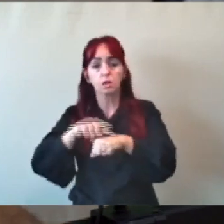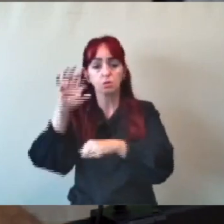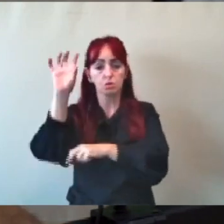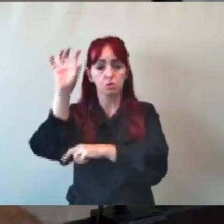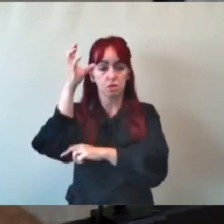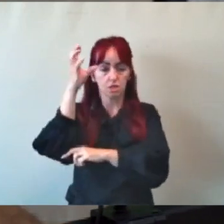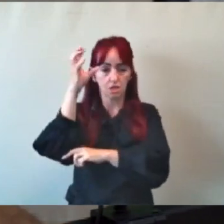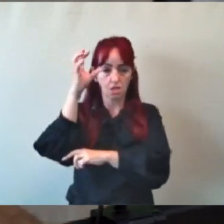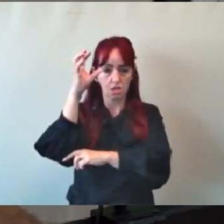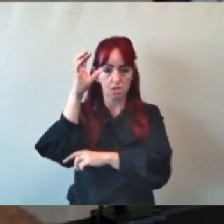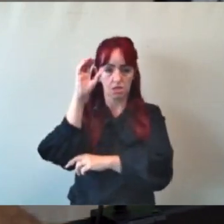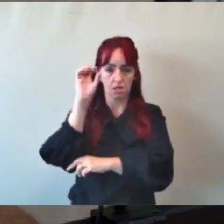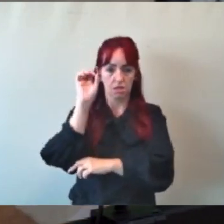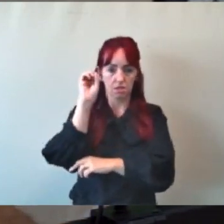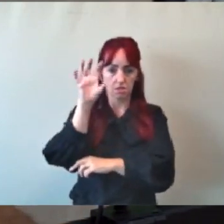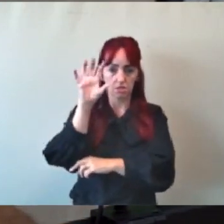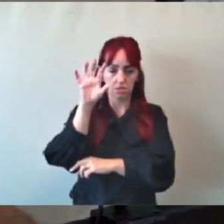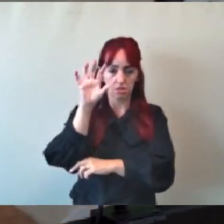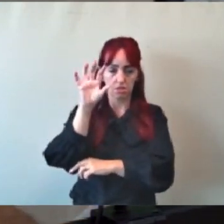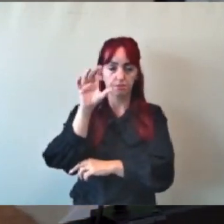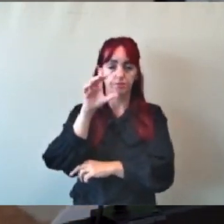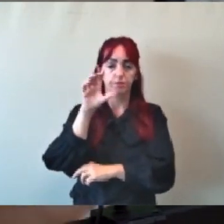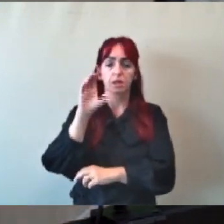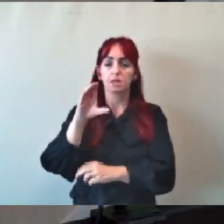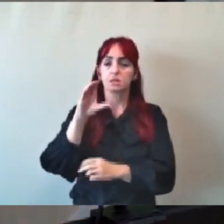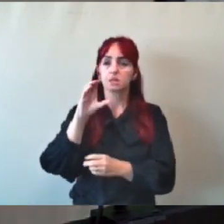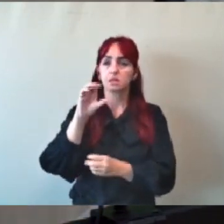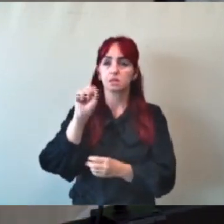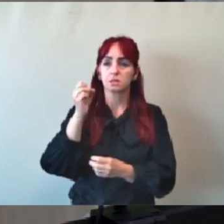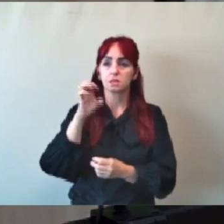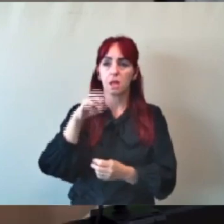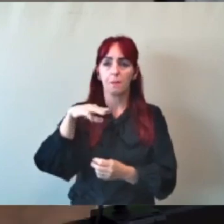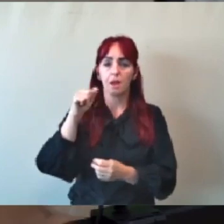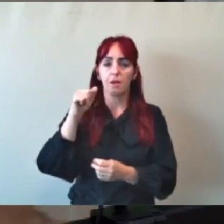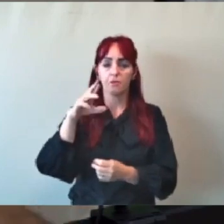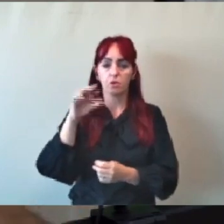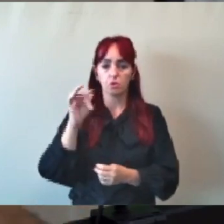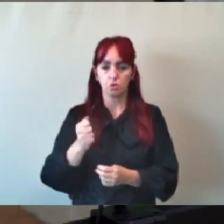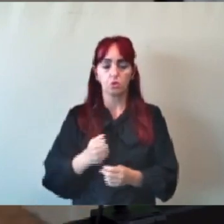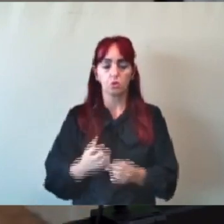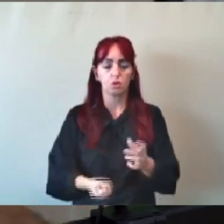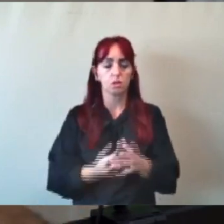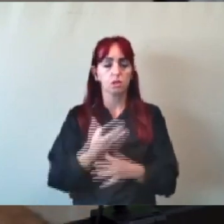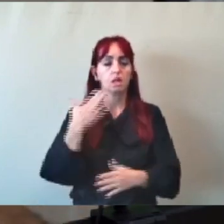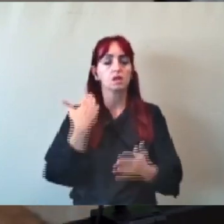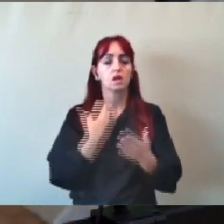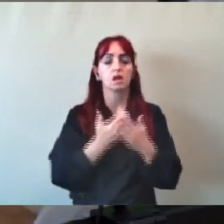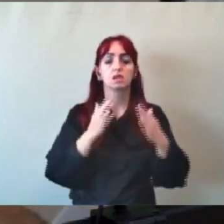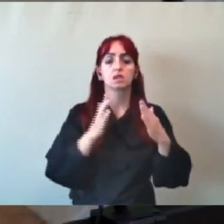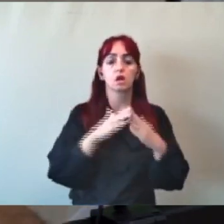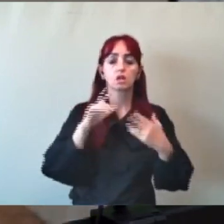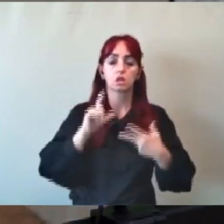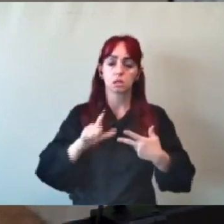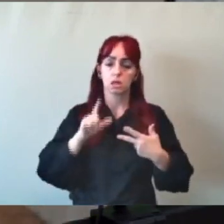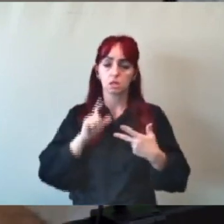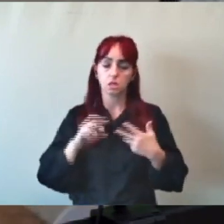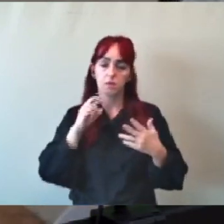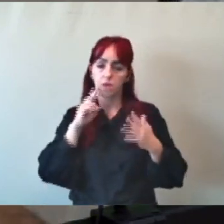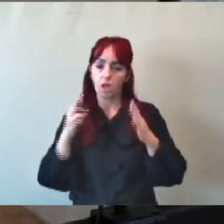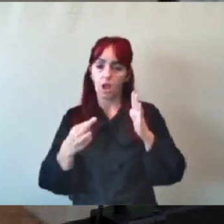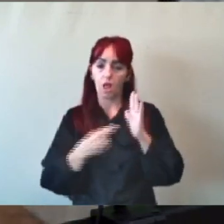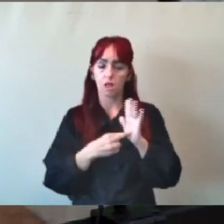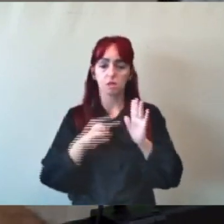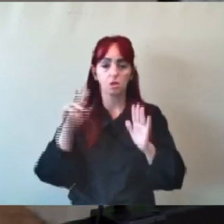A autoria Escola do Legislativo, Parlamento Jovem Minas BH, relator vereador Henrique Braga, conclusão